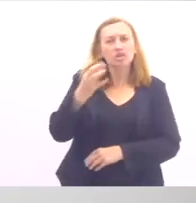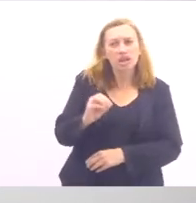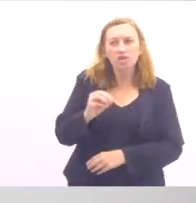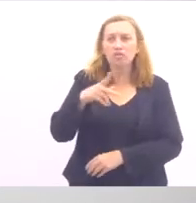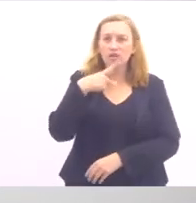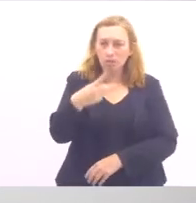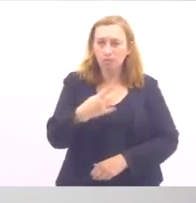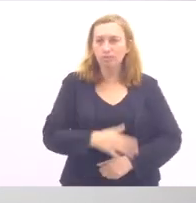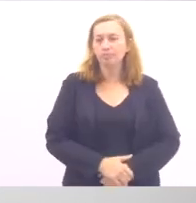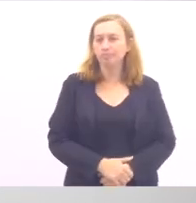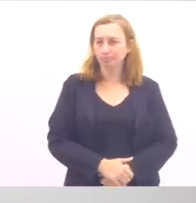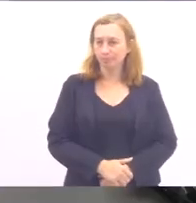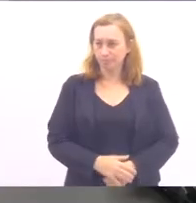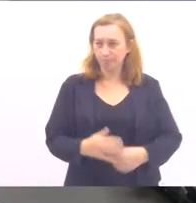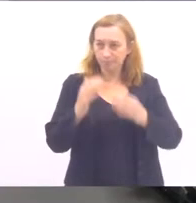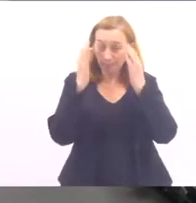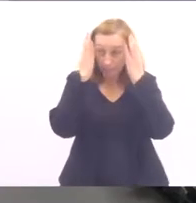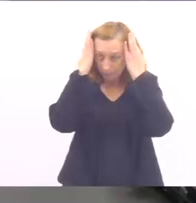informou.